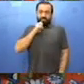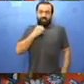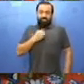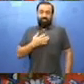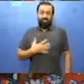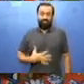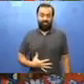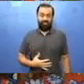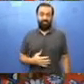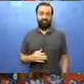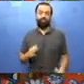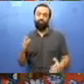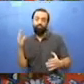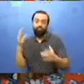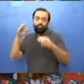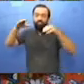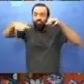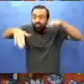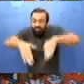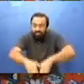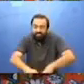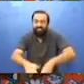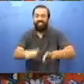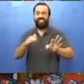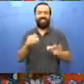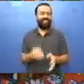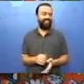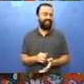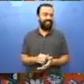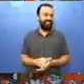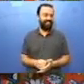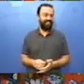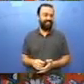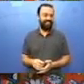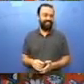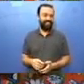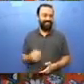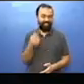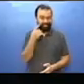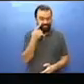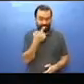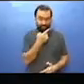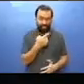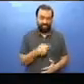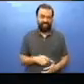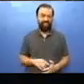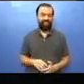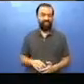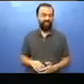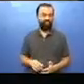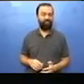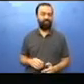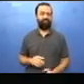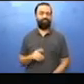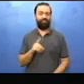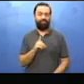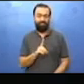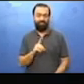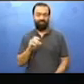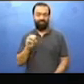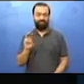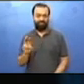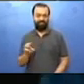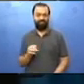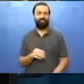porque hoje nós vamos mergulhar. Vamos ver a nossa pauta do dia? Olhem só, hoje é a nossa 13ª